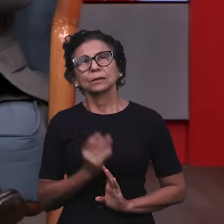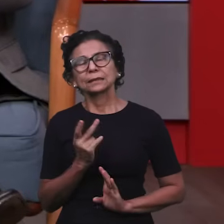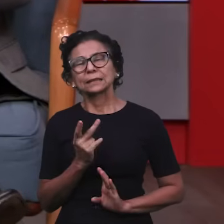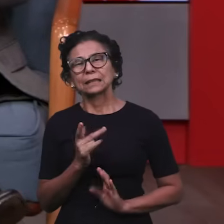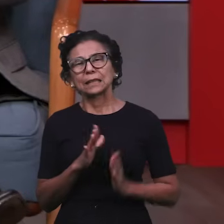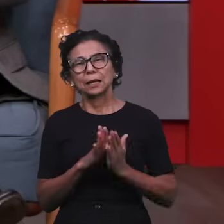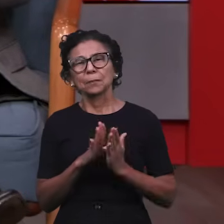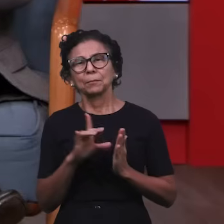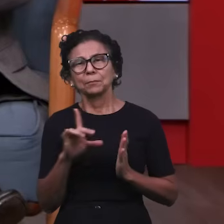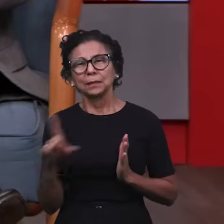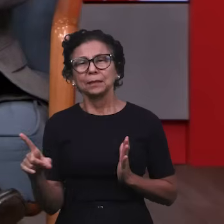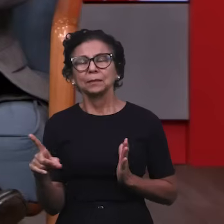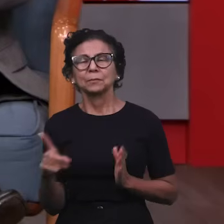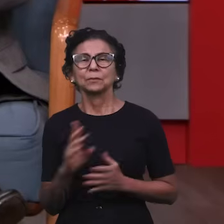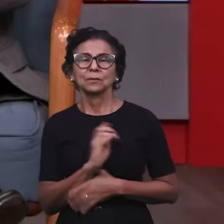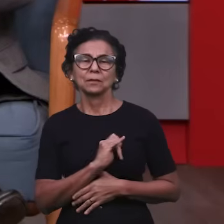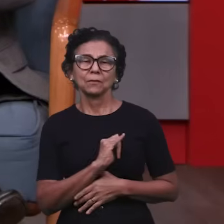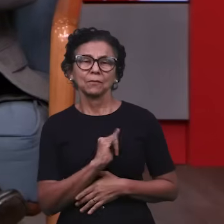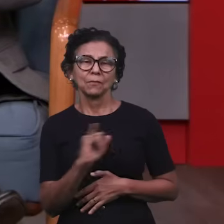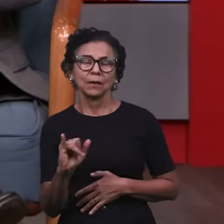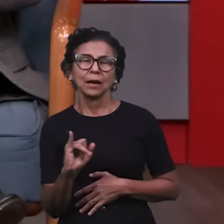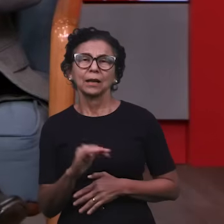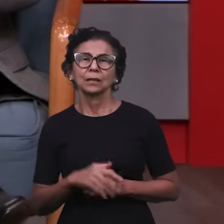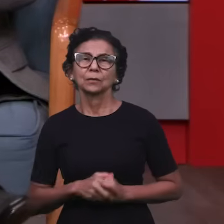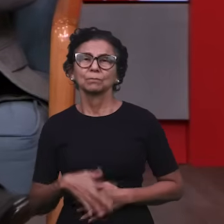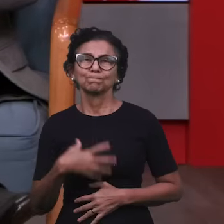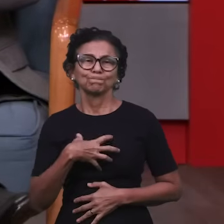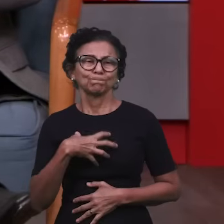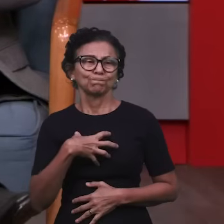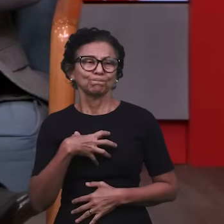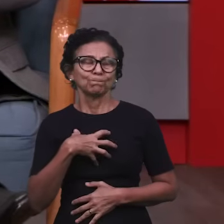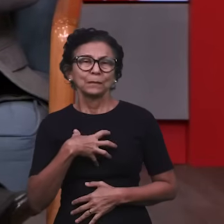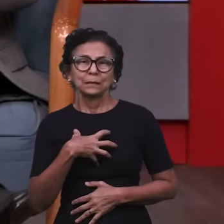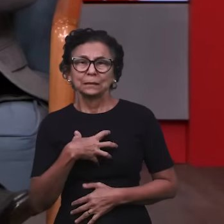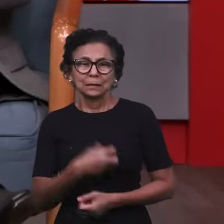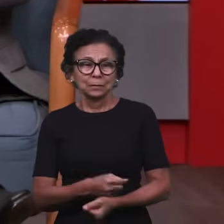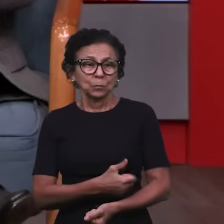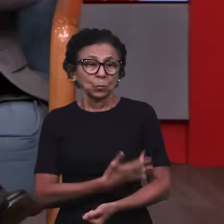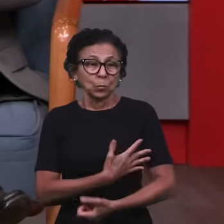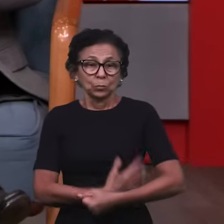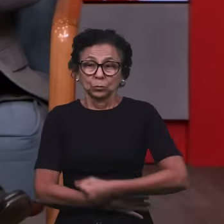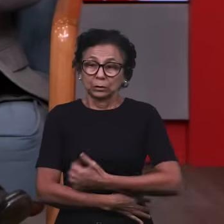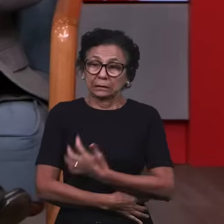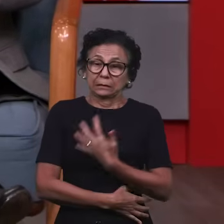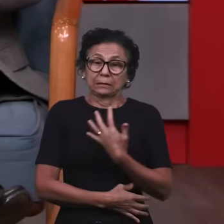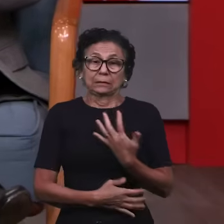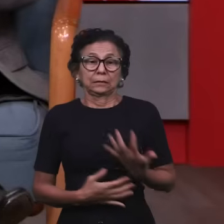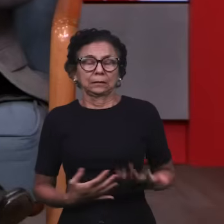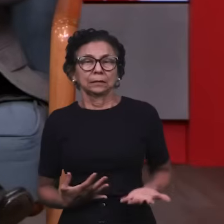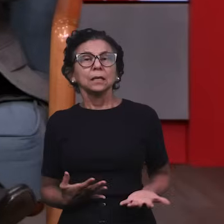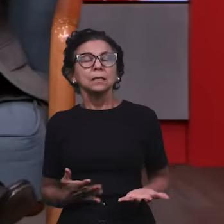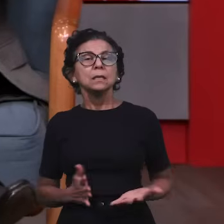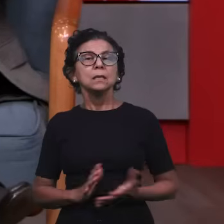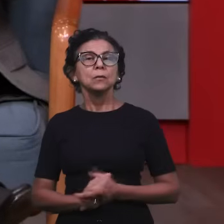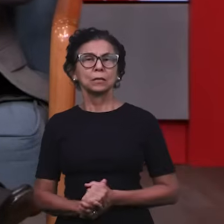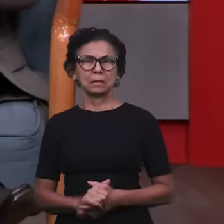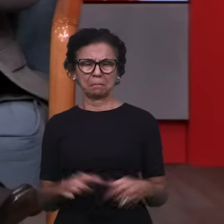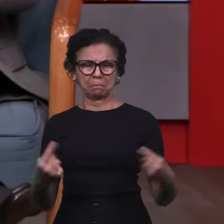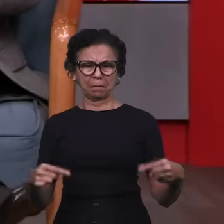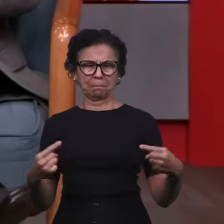é do homem, no seu momento, ou às vezes ele quer compor, às vezes ele quer